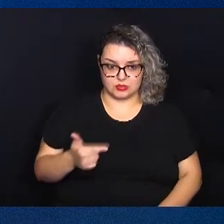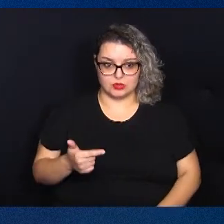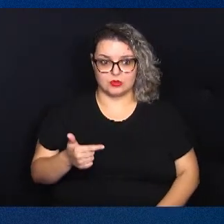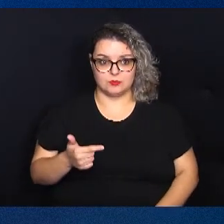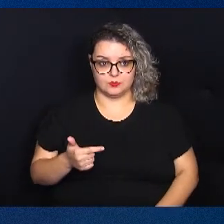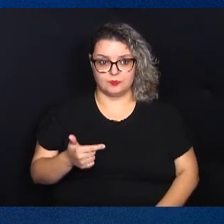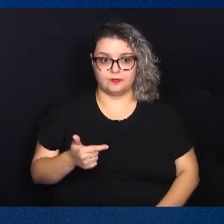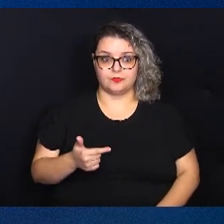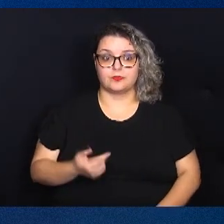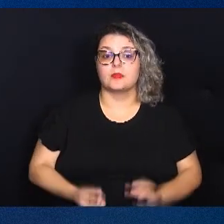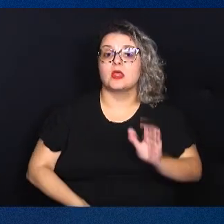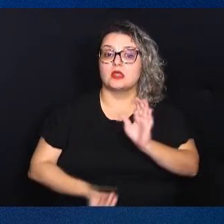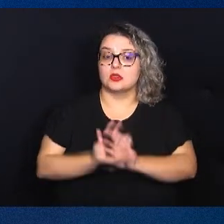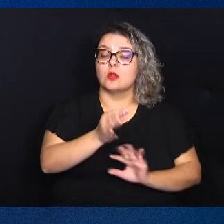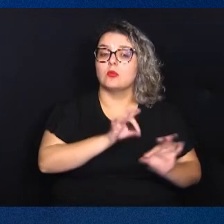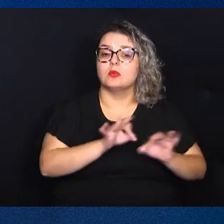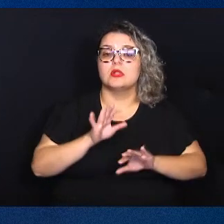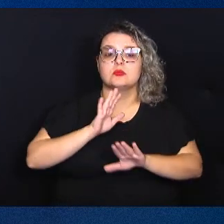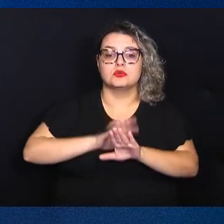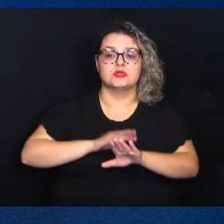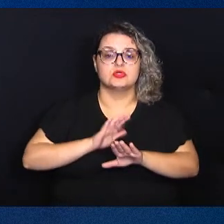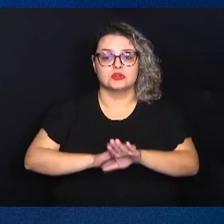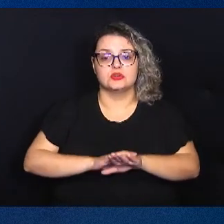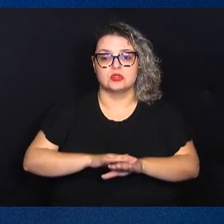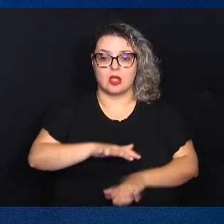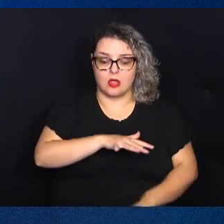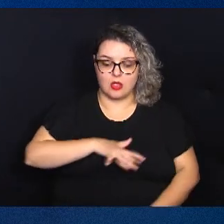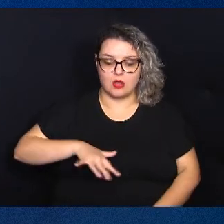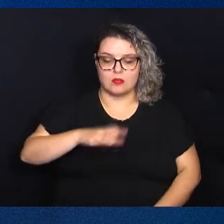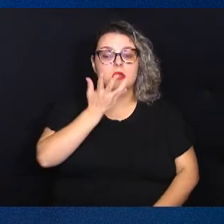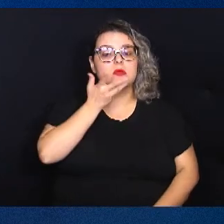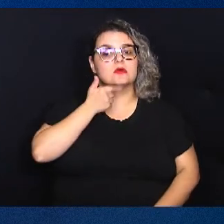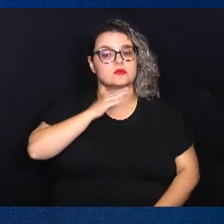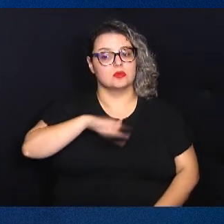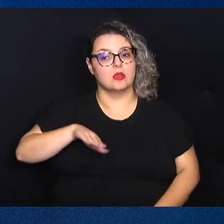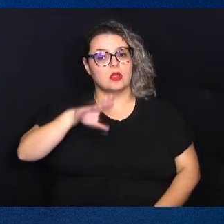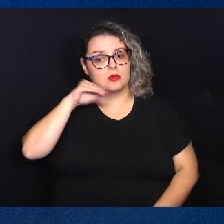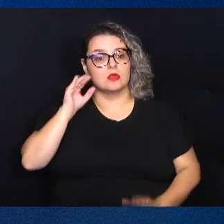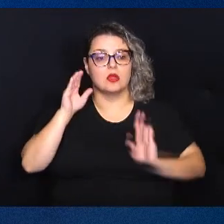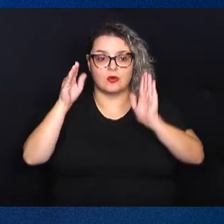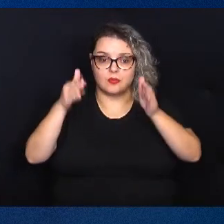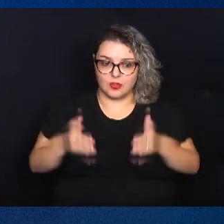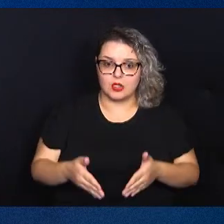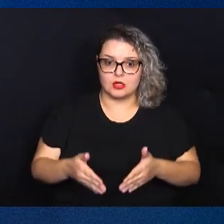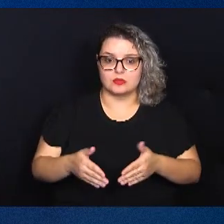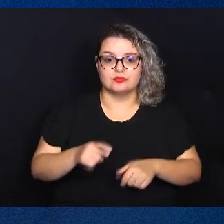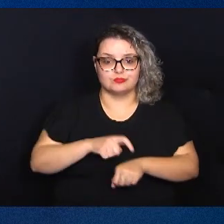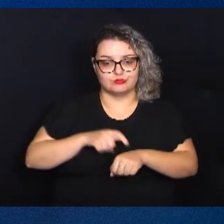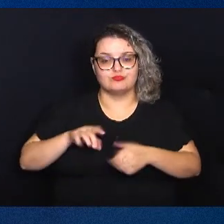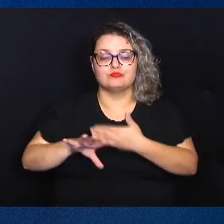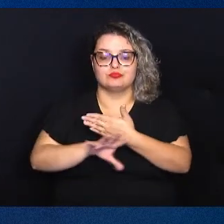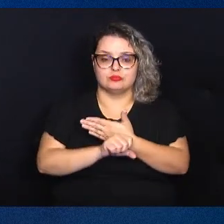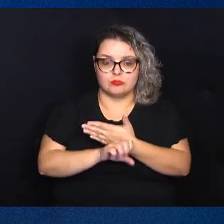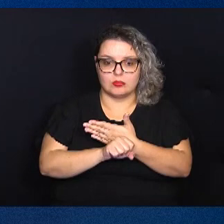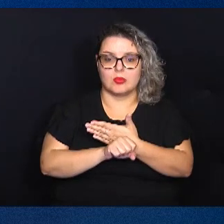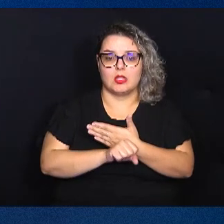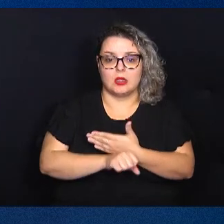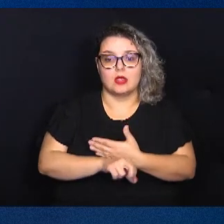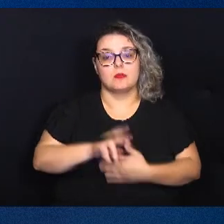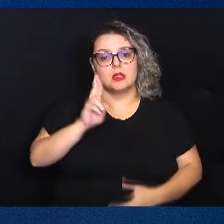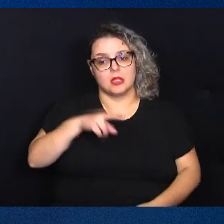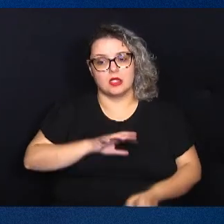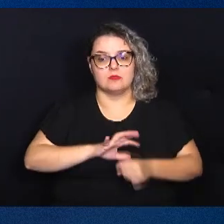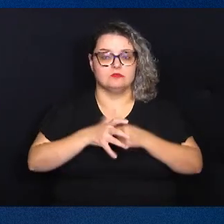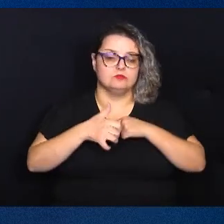de 2022, que instituiu um plano de ação destinado às crianças e aos adolescentes em situação